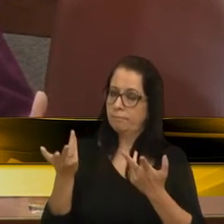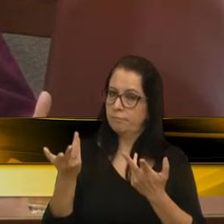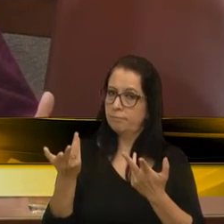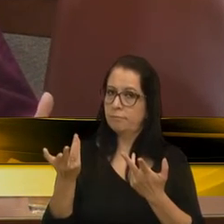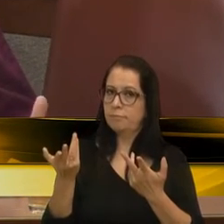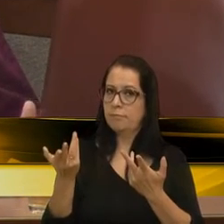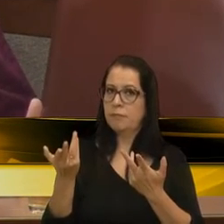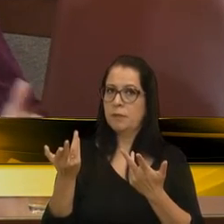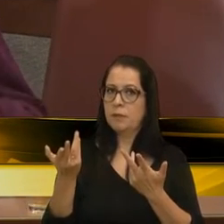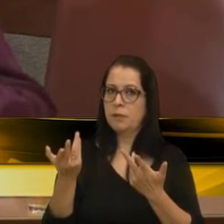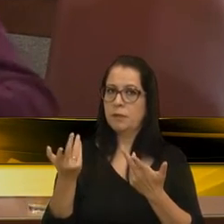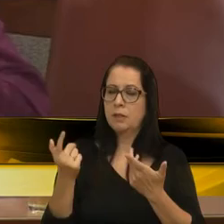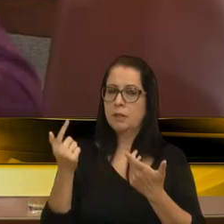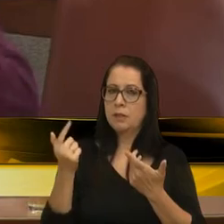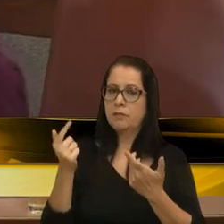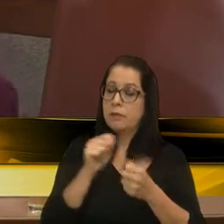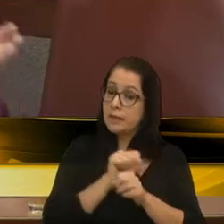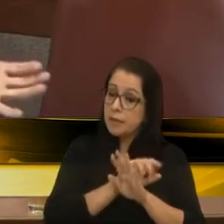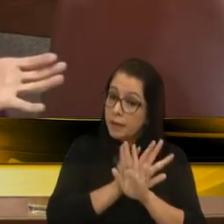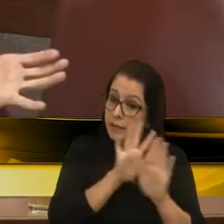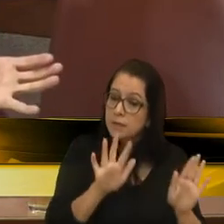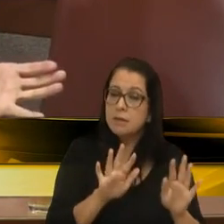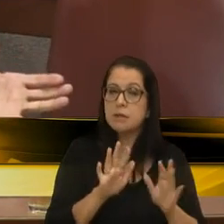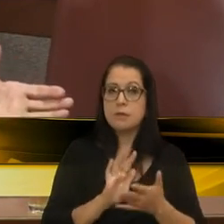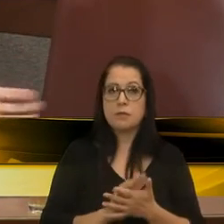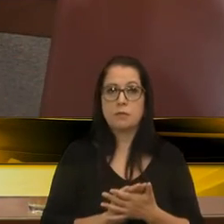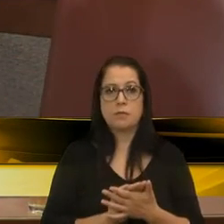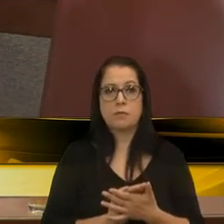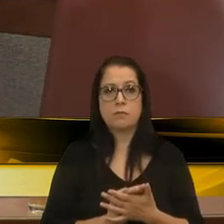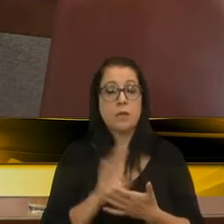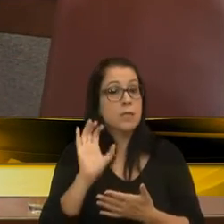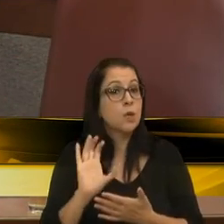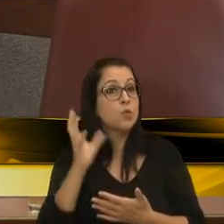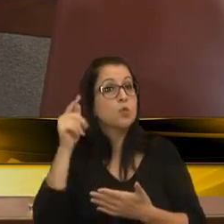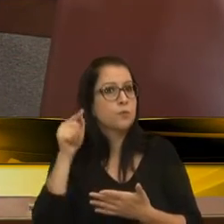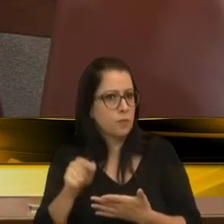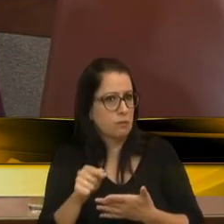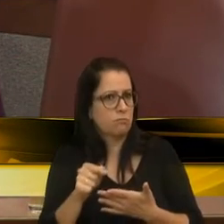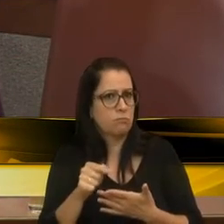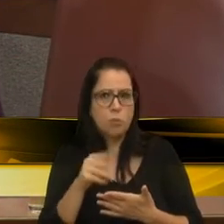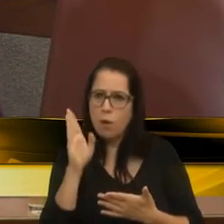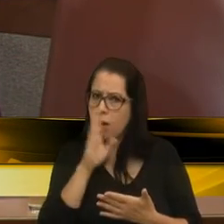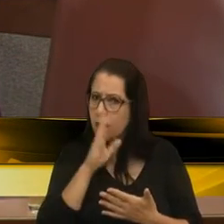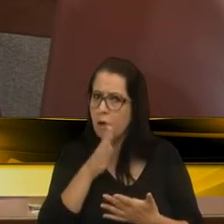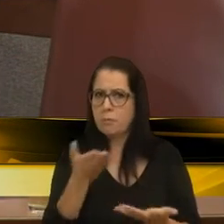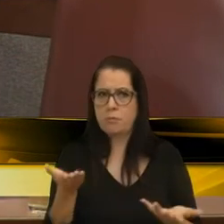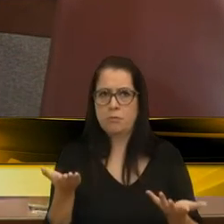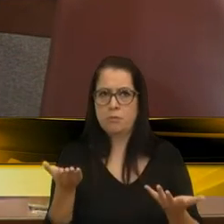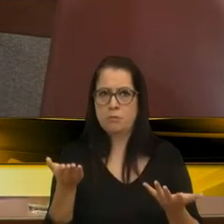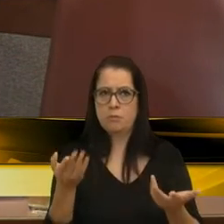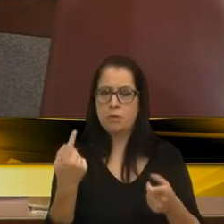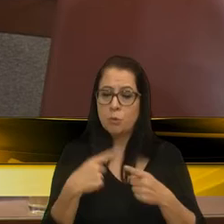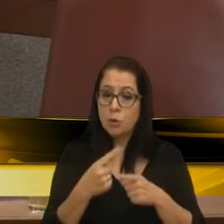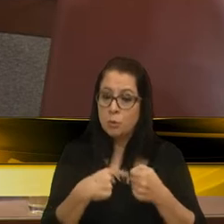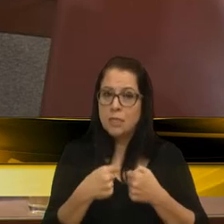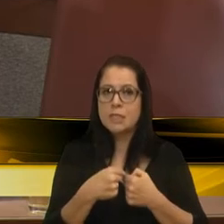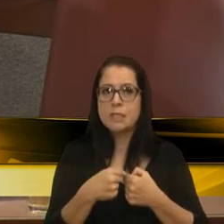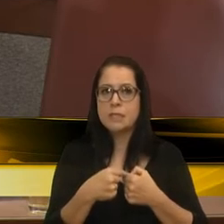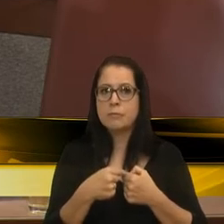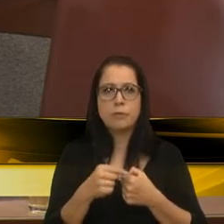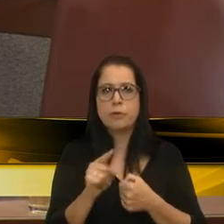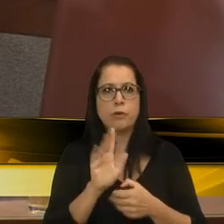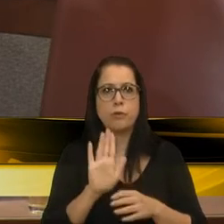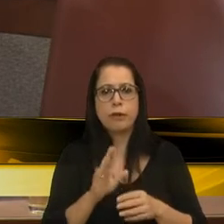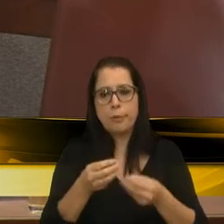ser esclarecido, venha a ser resolvido de uma vez por todas. E que o nosso município, claro, não